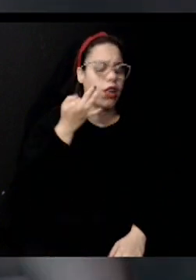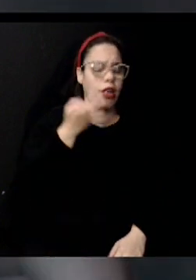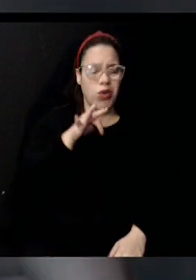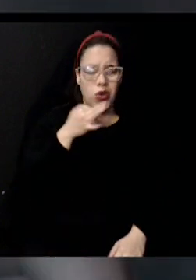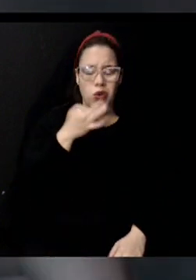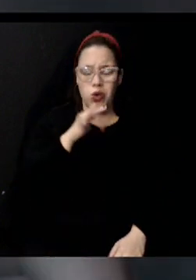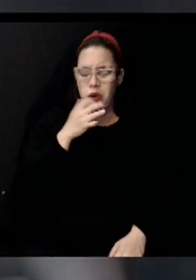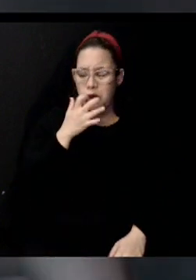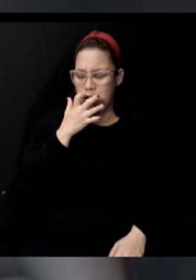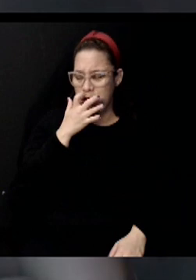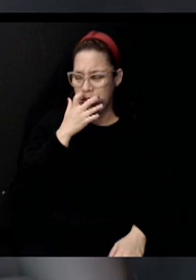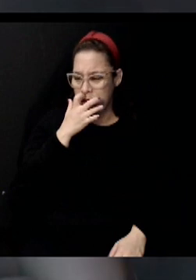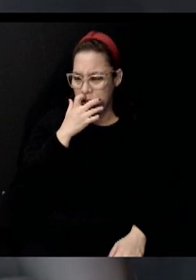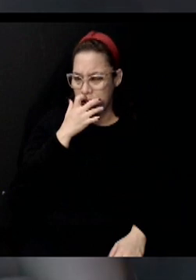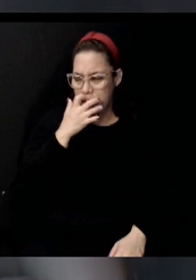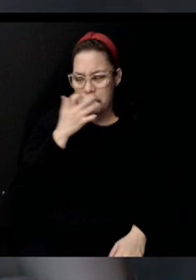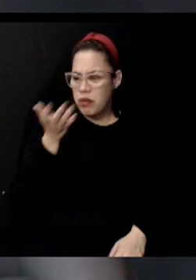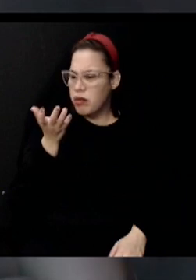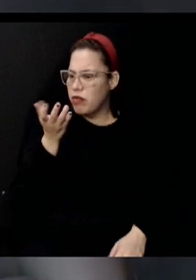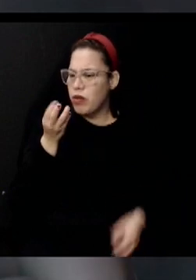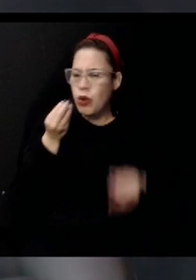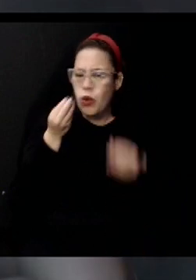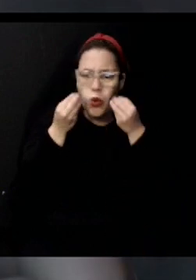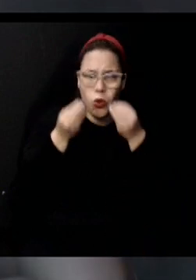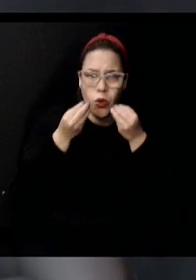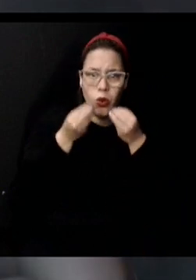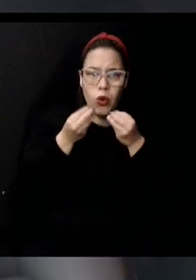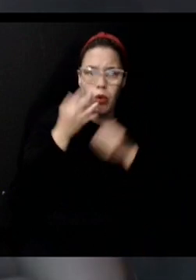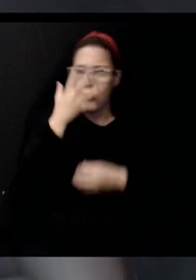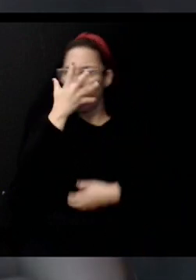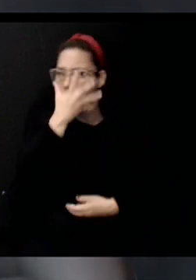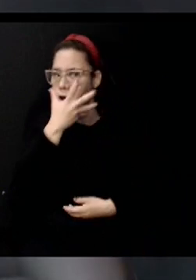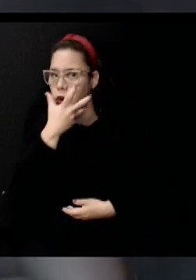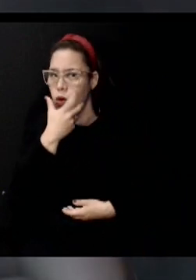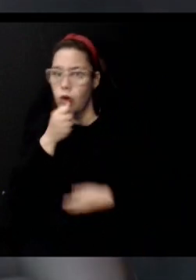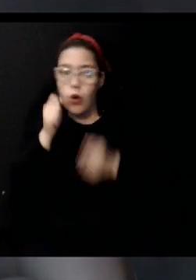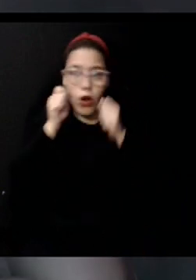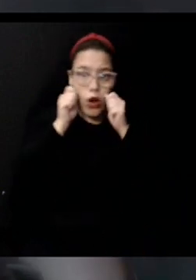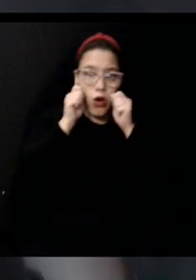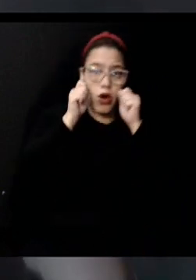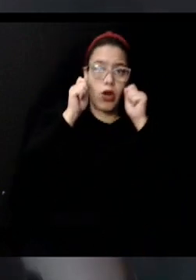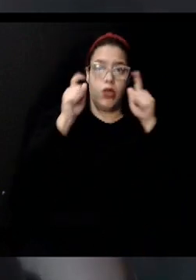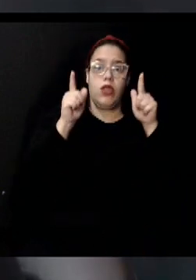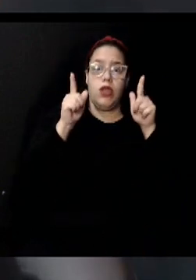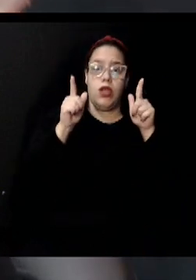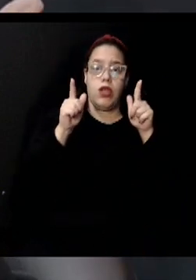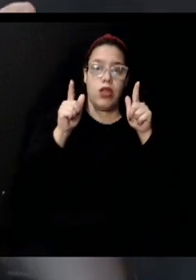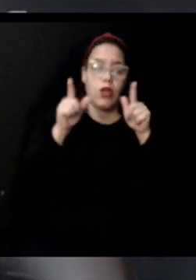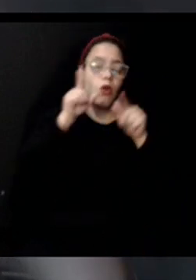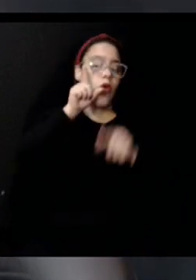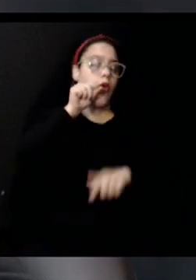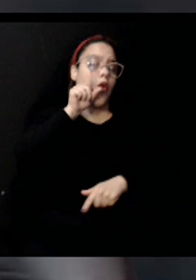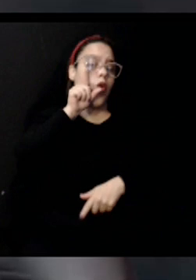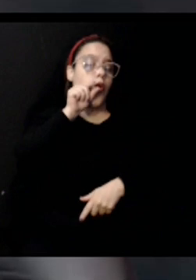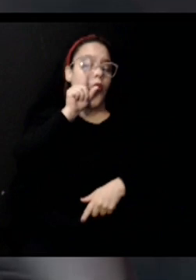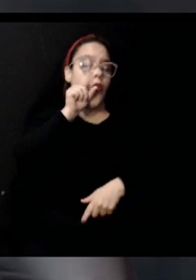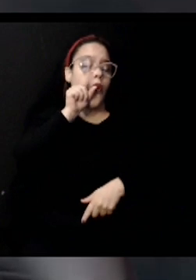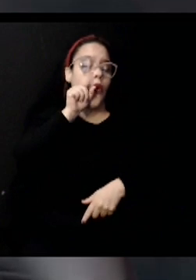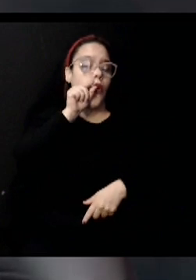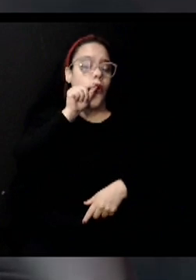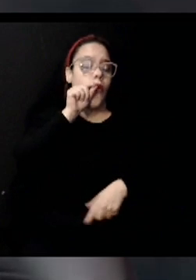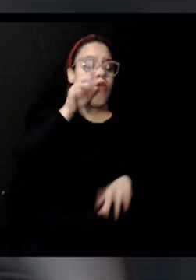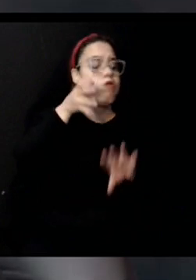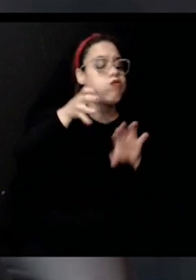falei assim: "Gente, como é que pode? É tão bonito a gente acordar com os Uhum. passarinhos cantando, né, e